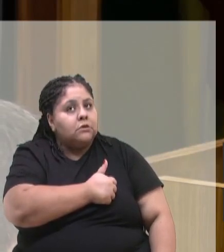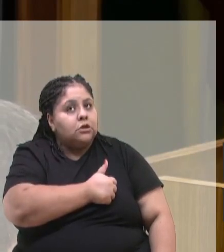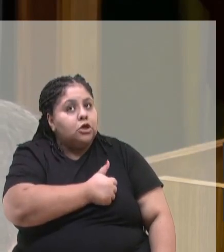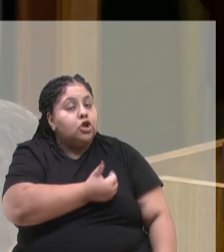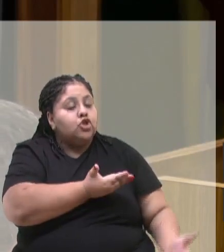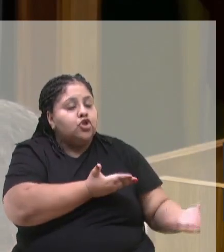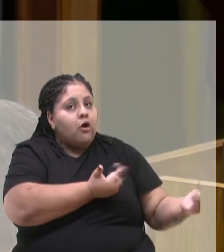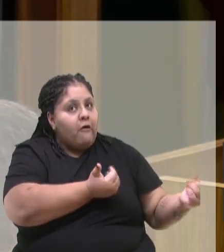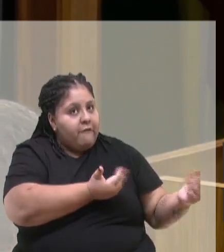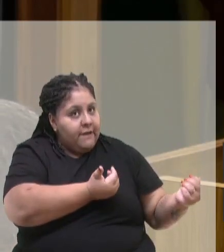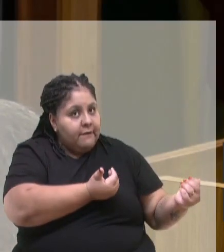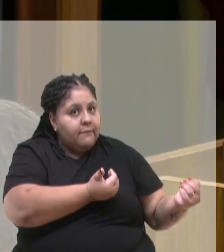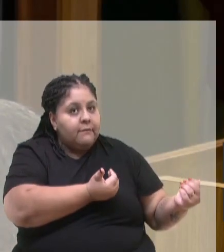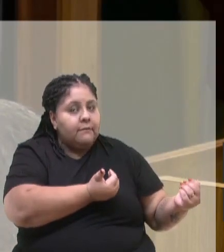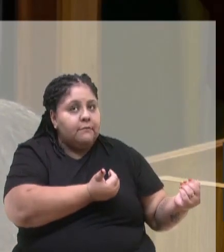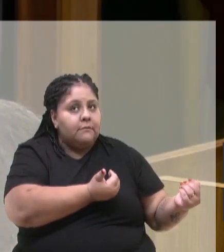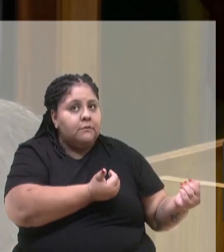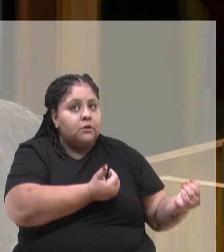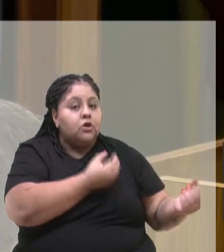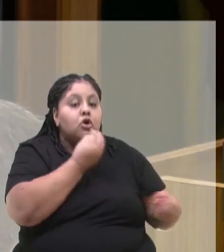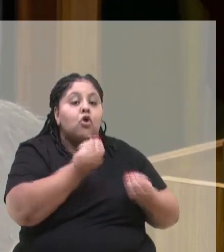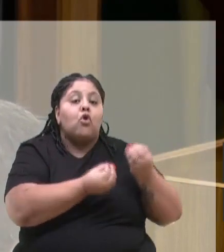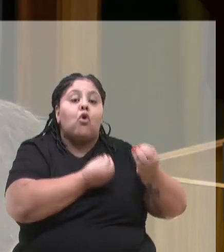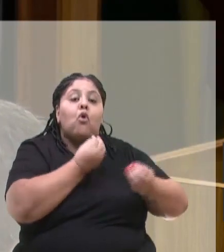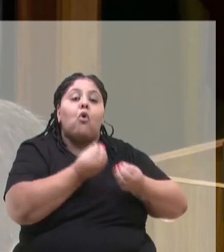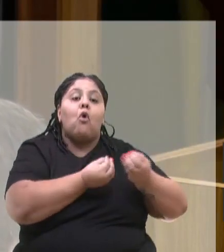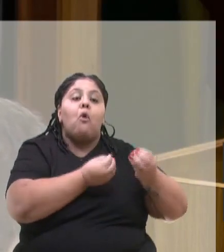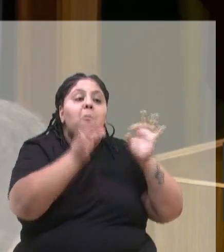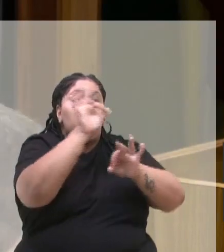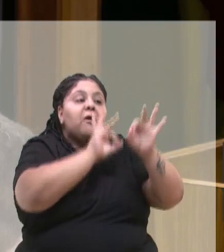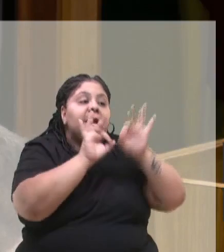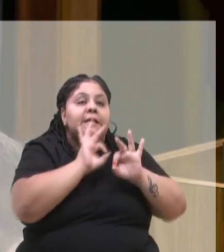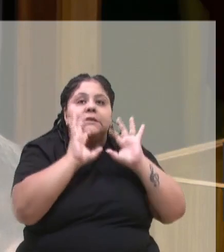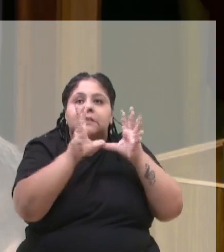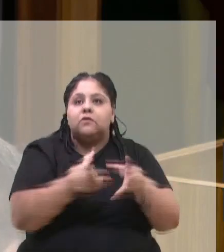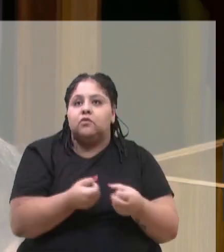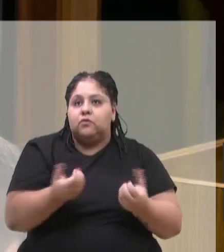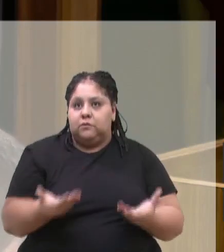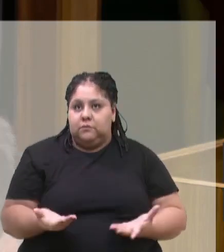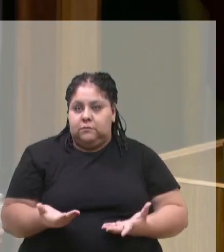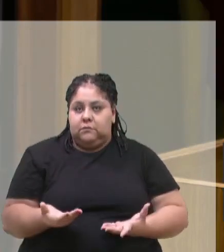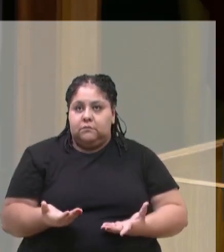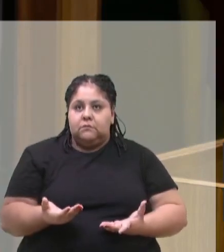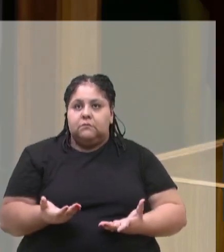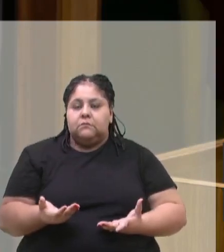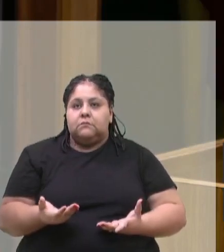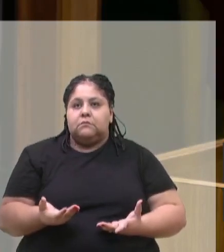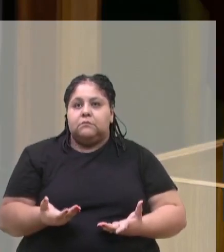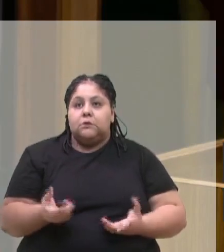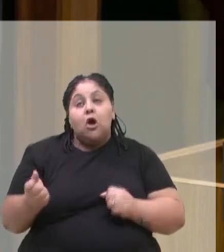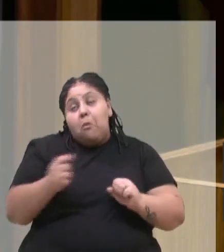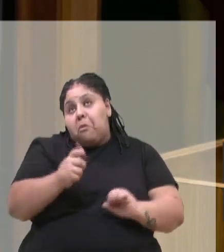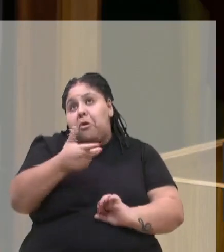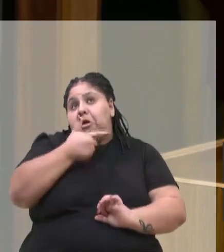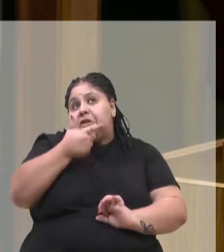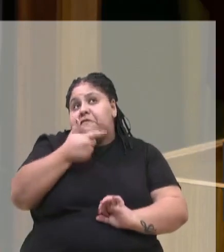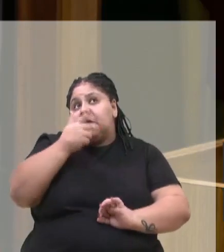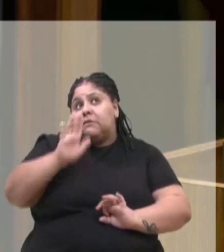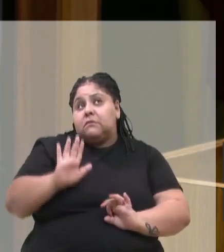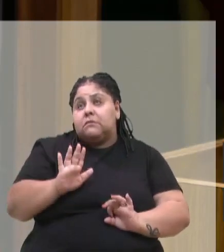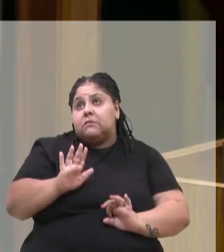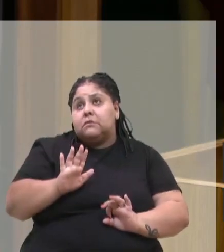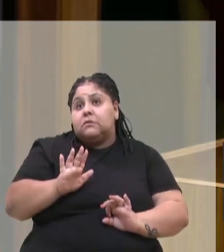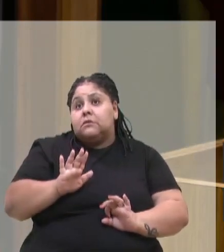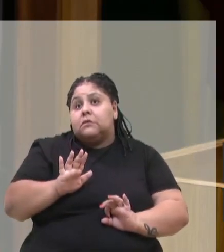jovem. Como é que ela operacionaliza isso? Aí vocês podem dizer, não, mas é